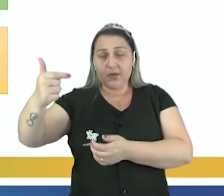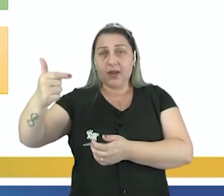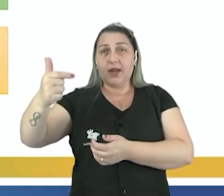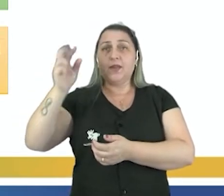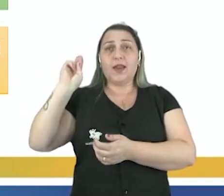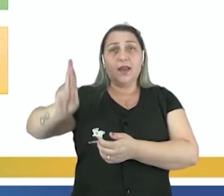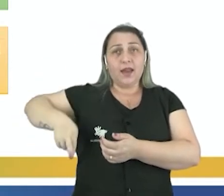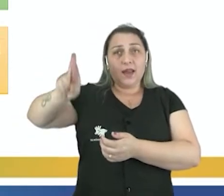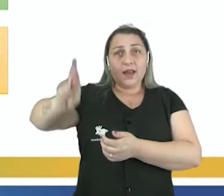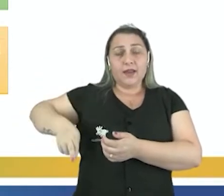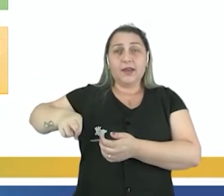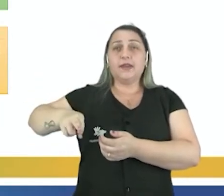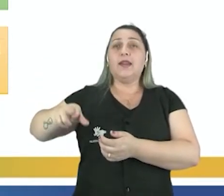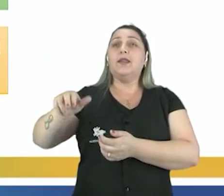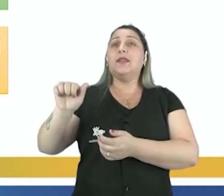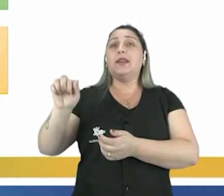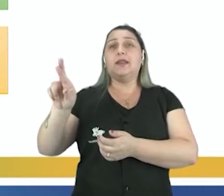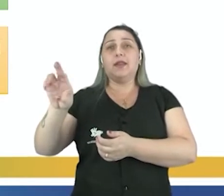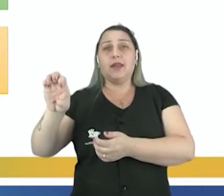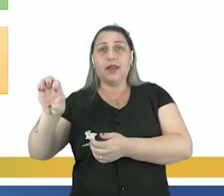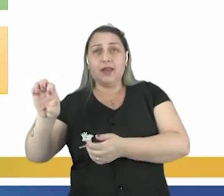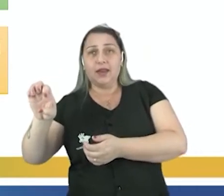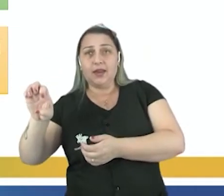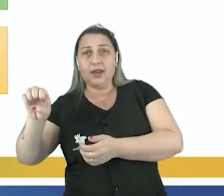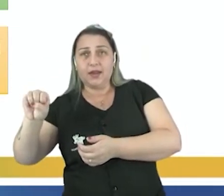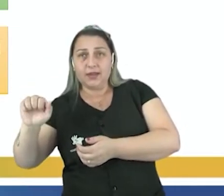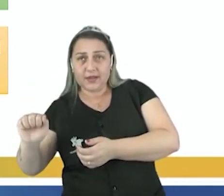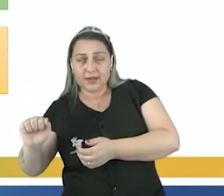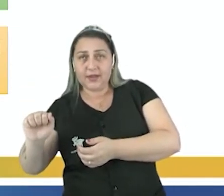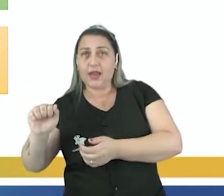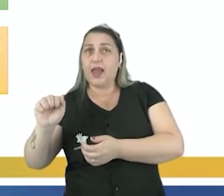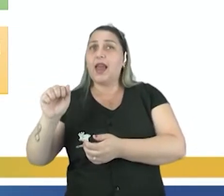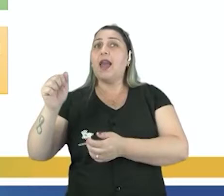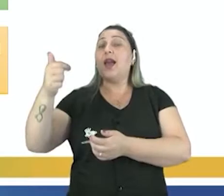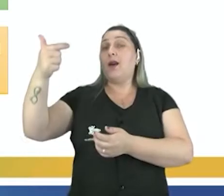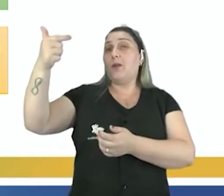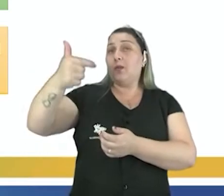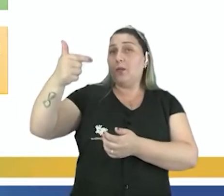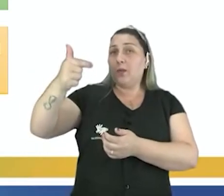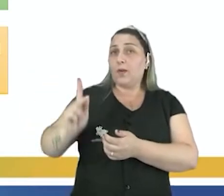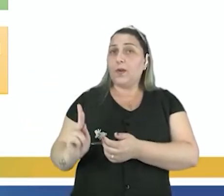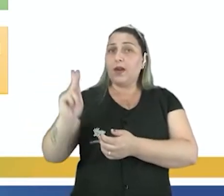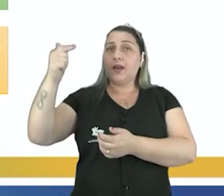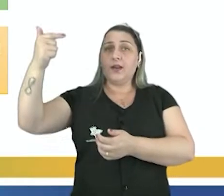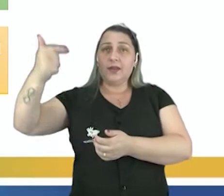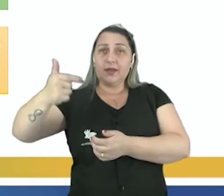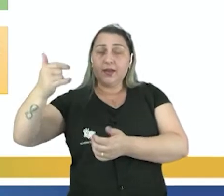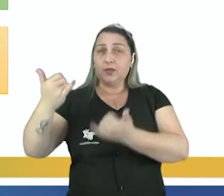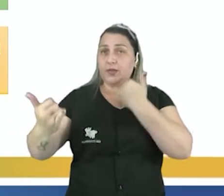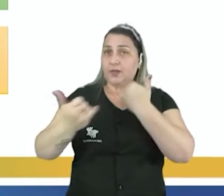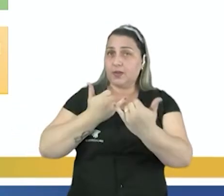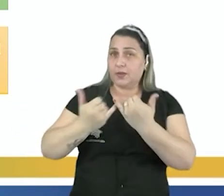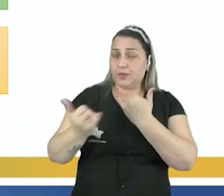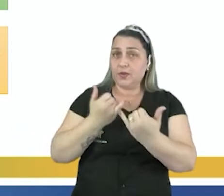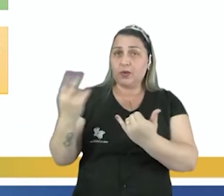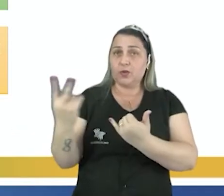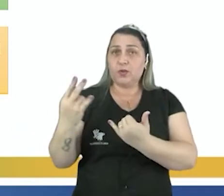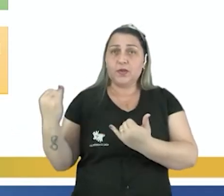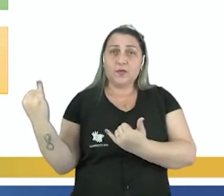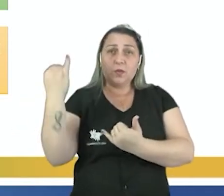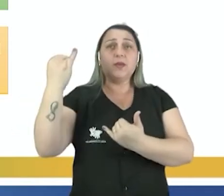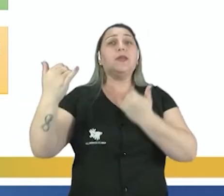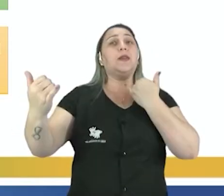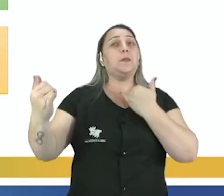a razão entre as áreas de dois polígonos semelhantes é o quadrado da razão de semelhança. Essas duas informações